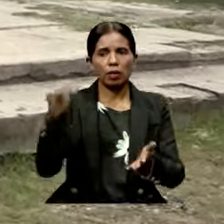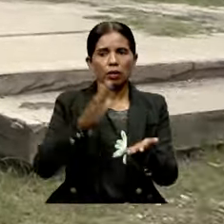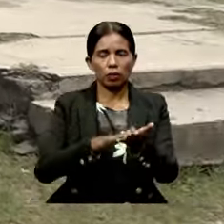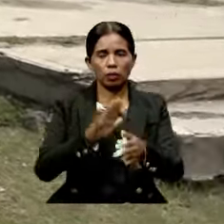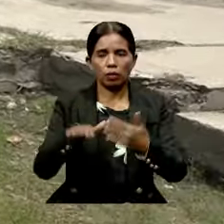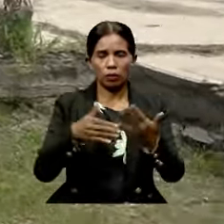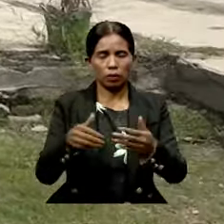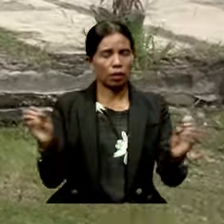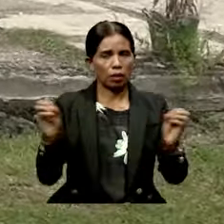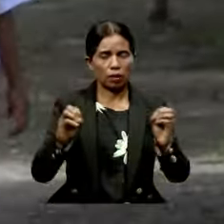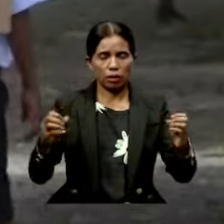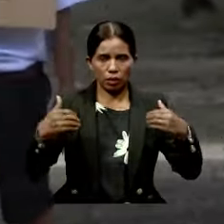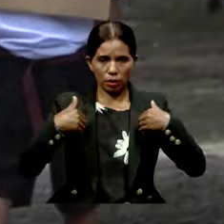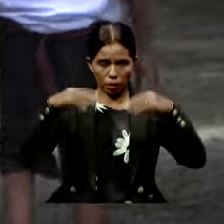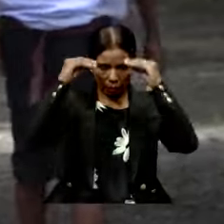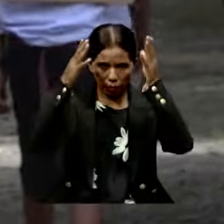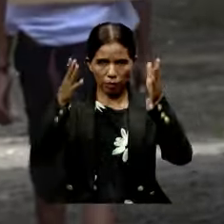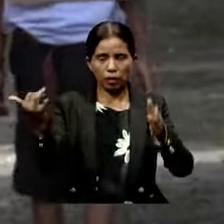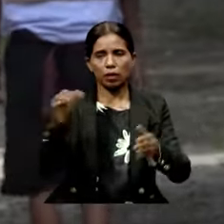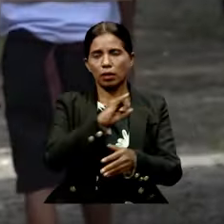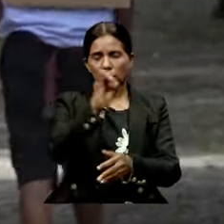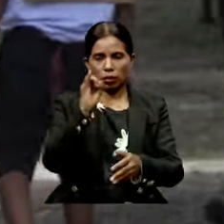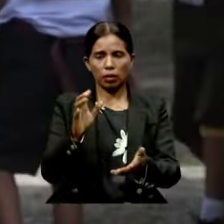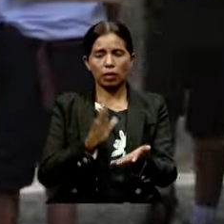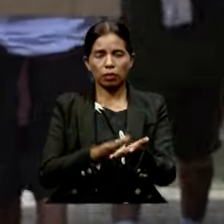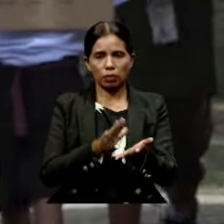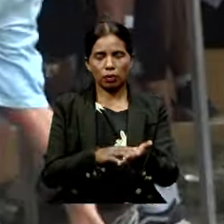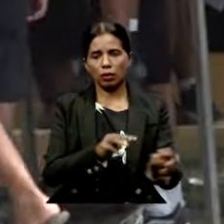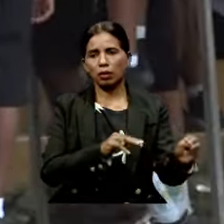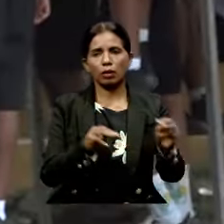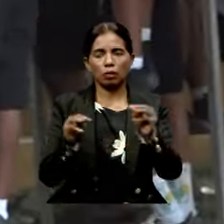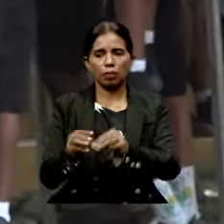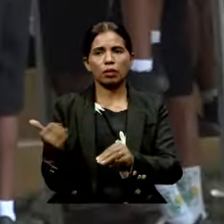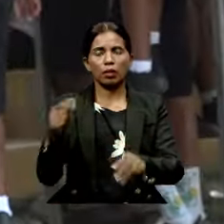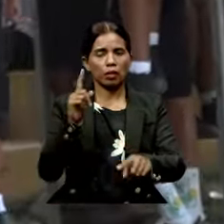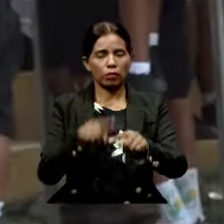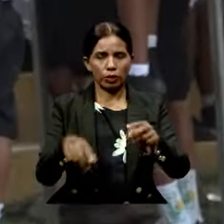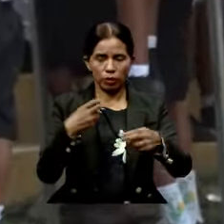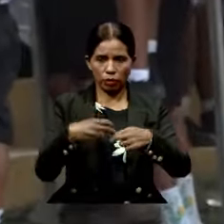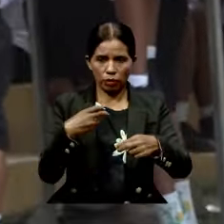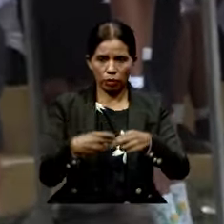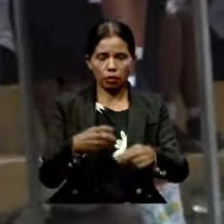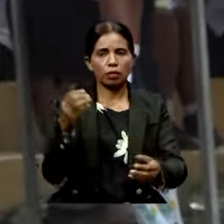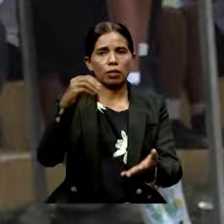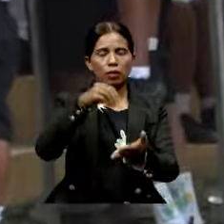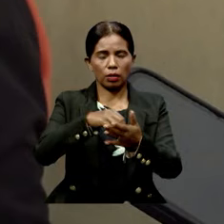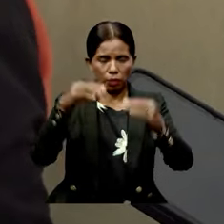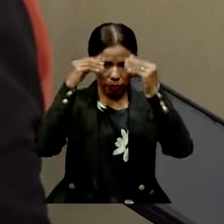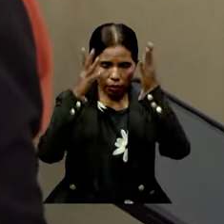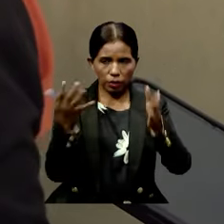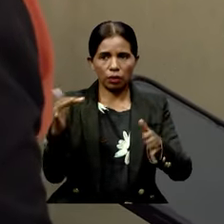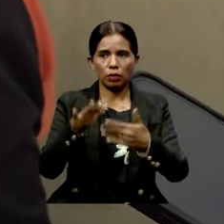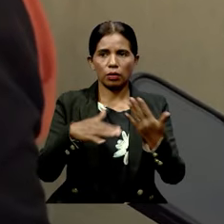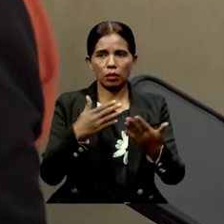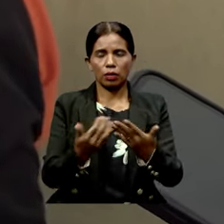menos professor, vai ver Sira se identifica a escola paralelo Sira, o de labela dificulta para a colocação de professores.